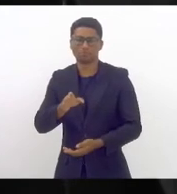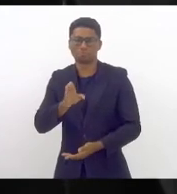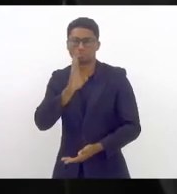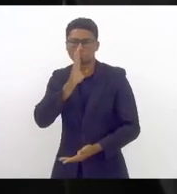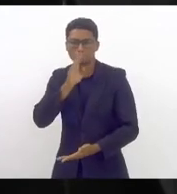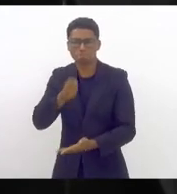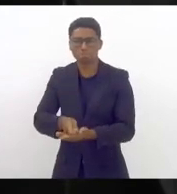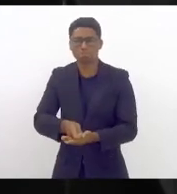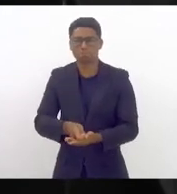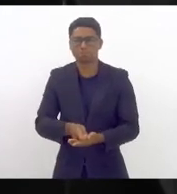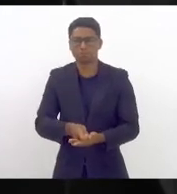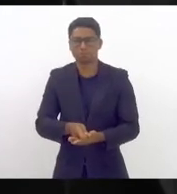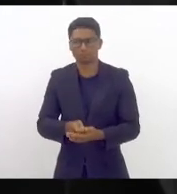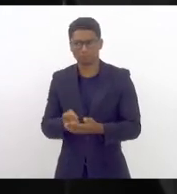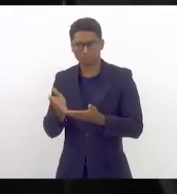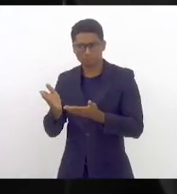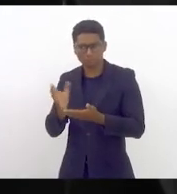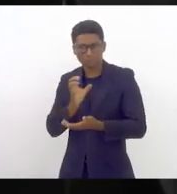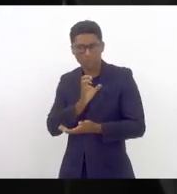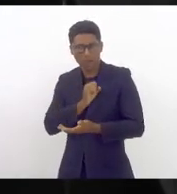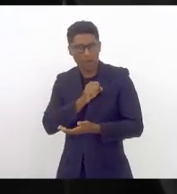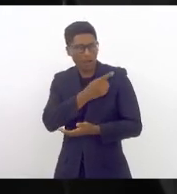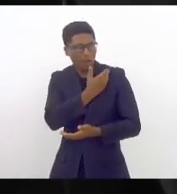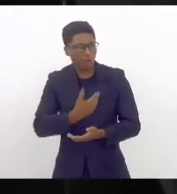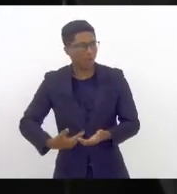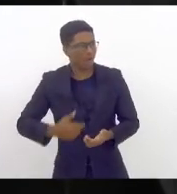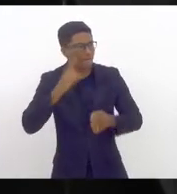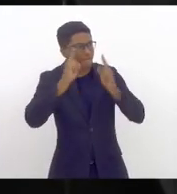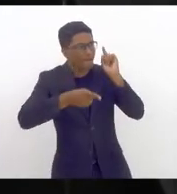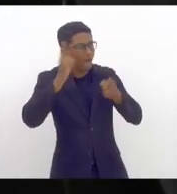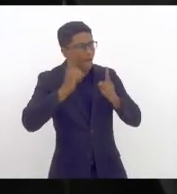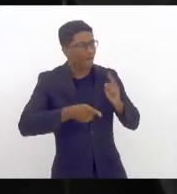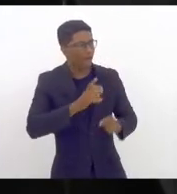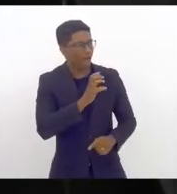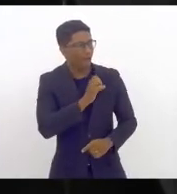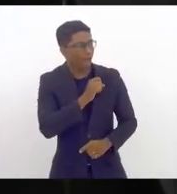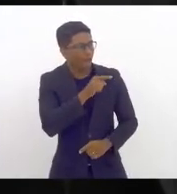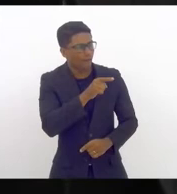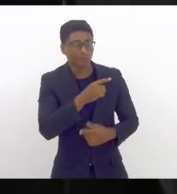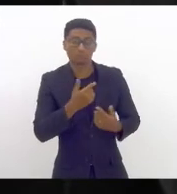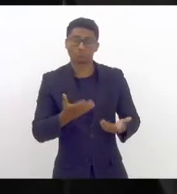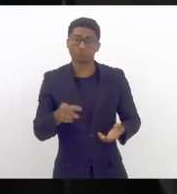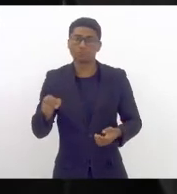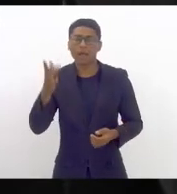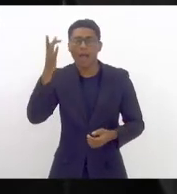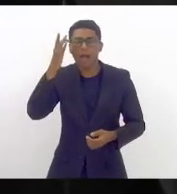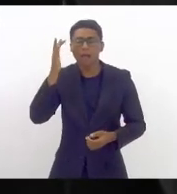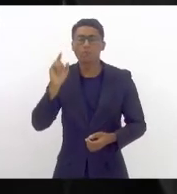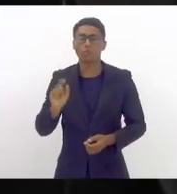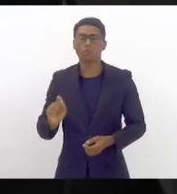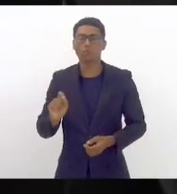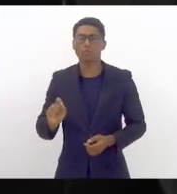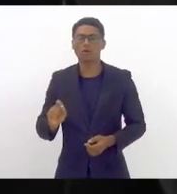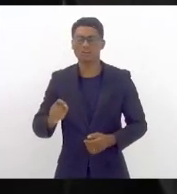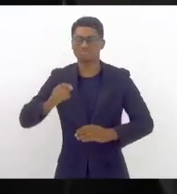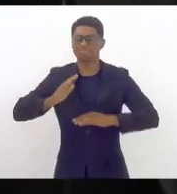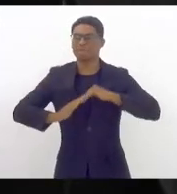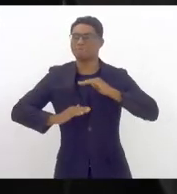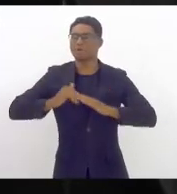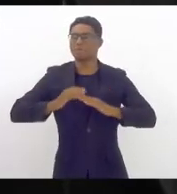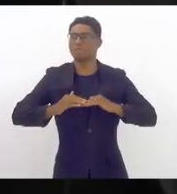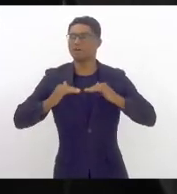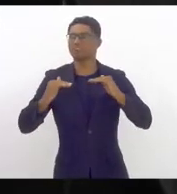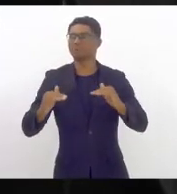somente quem ama o regime ditatorial se acha mais preparado e qualificado